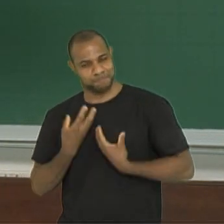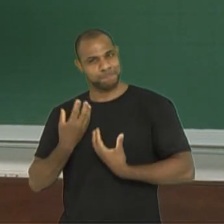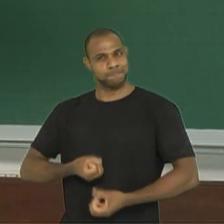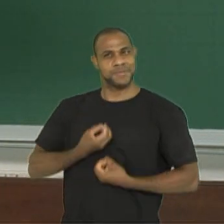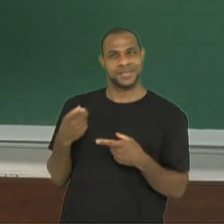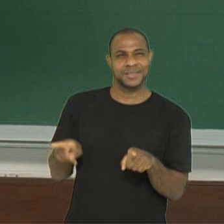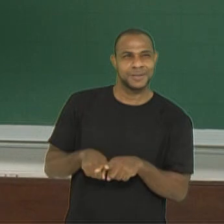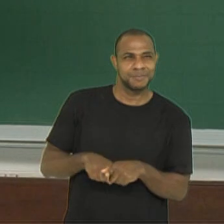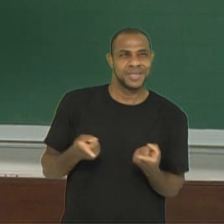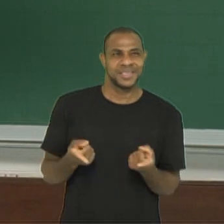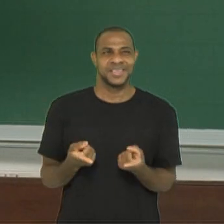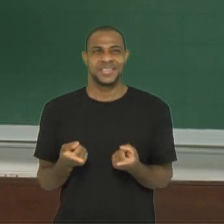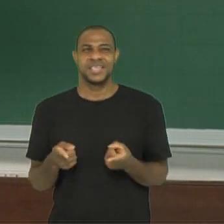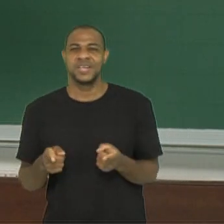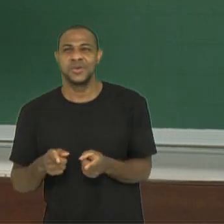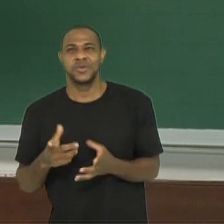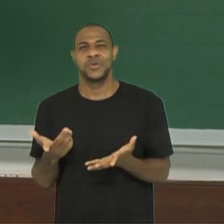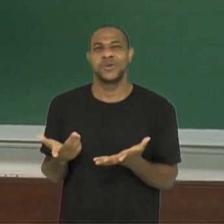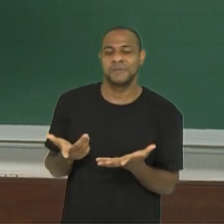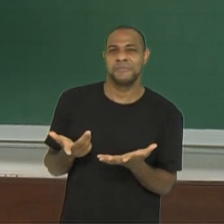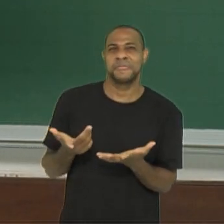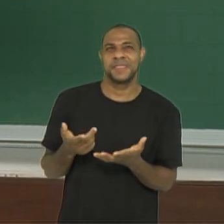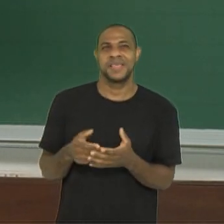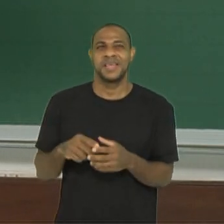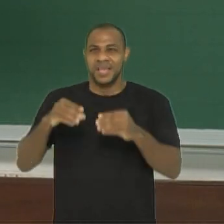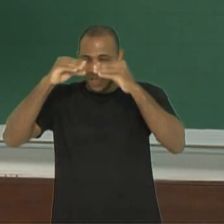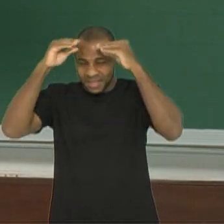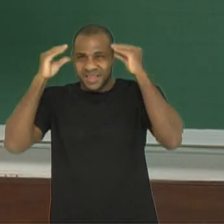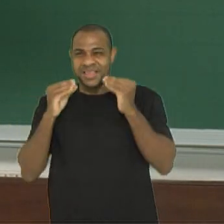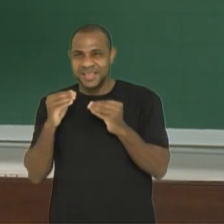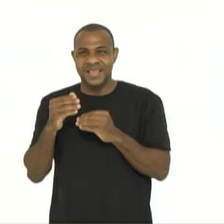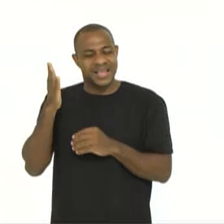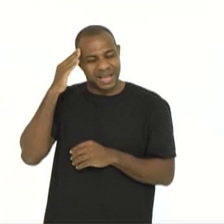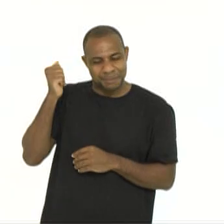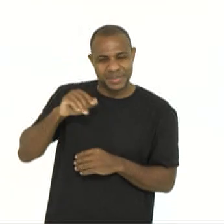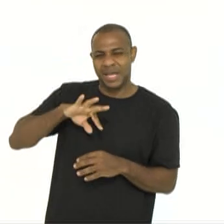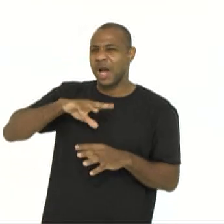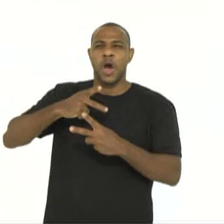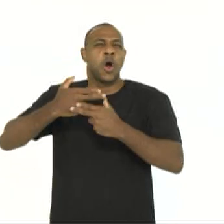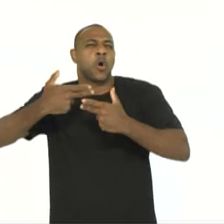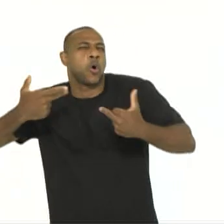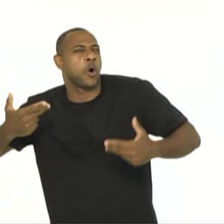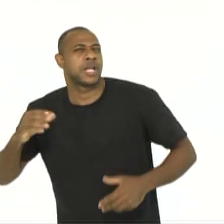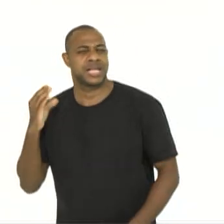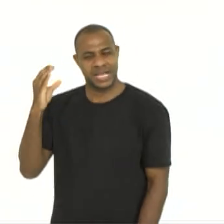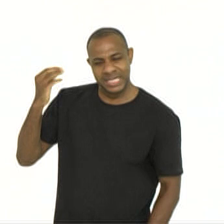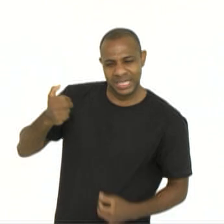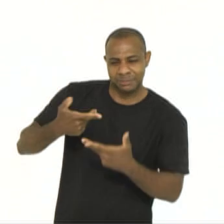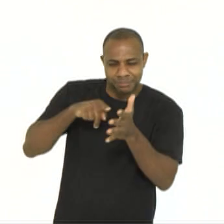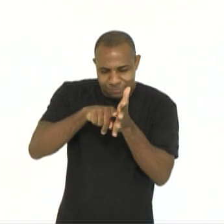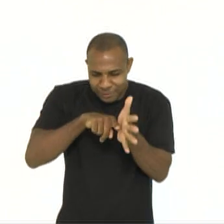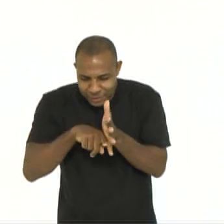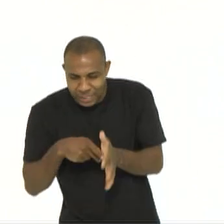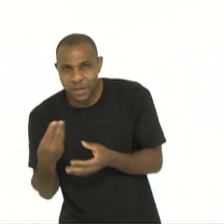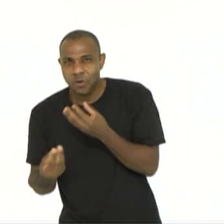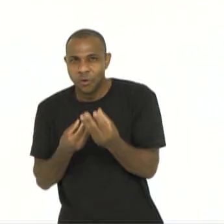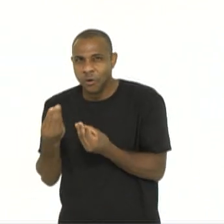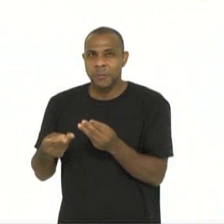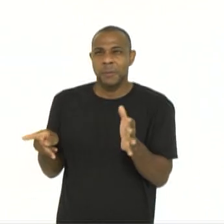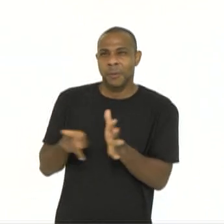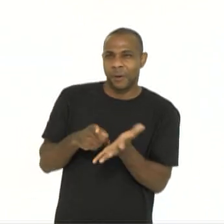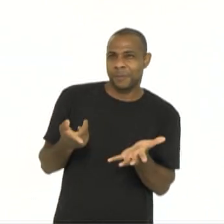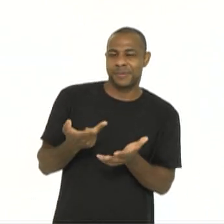Leonardo da Vinci, ele sabia várias coisas da ciência, né? Também nós vimos as produções próprias dele na pintura, analisamos a Mona Lisa,